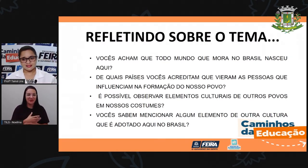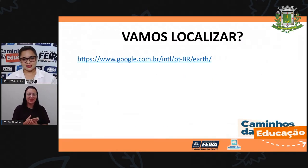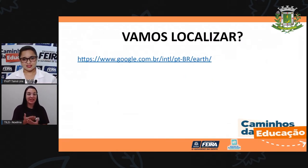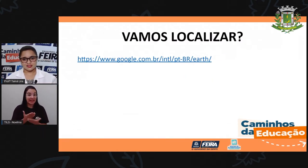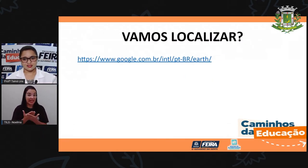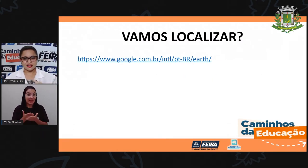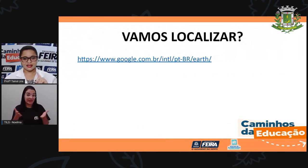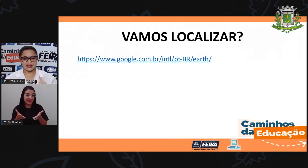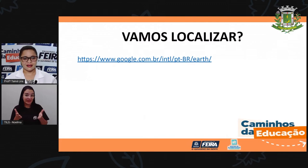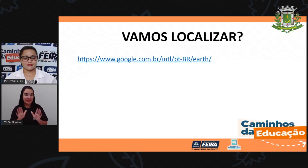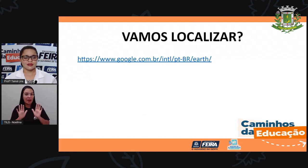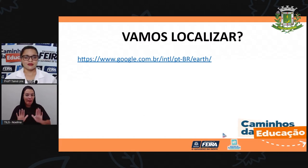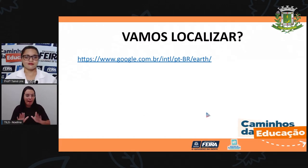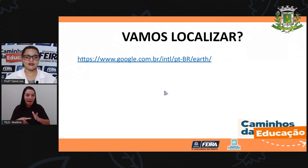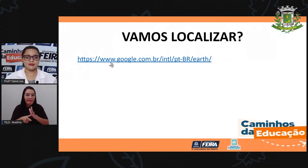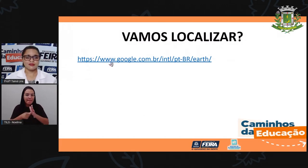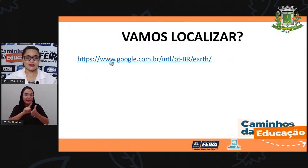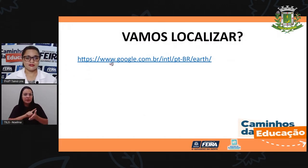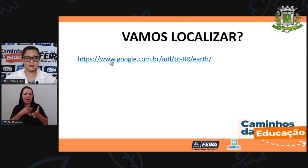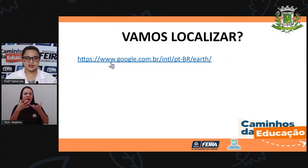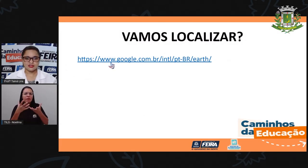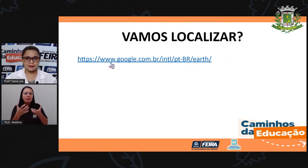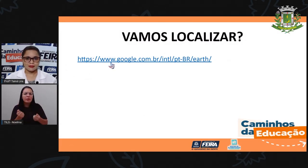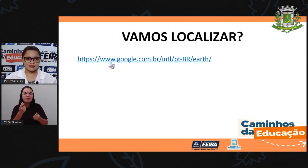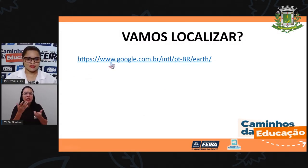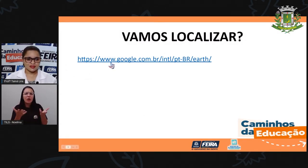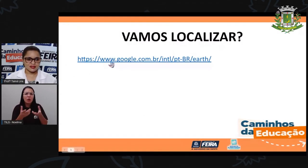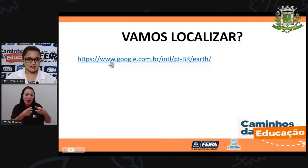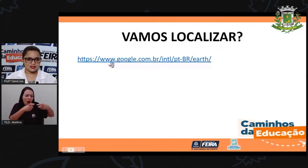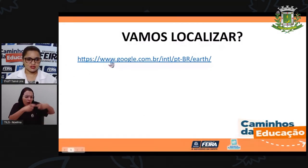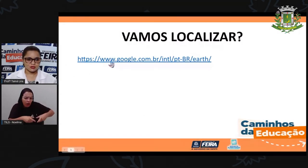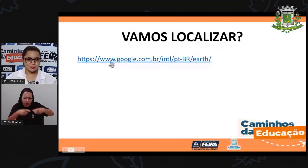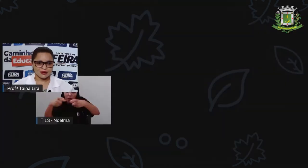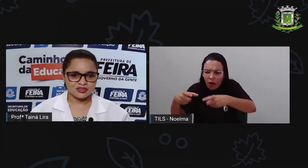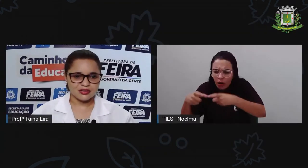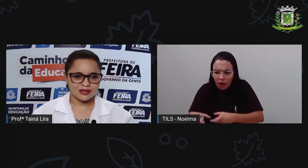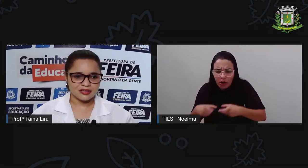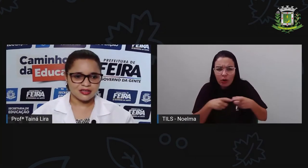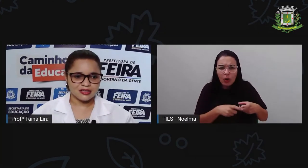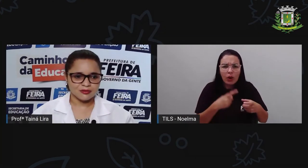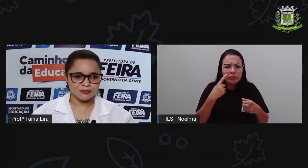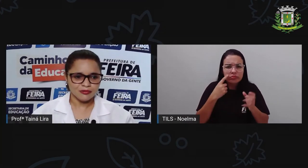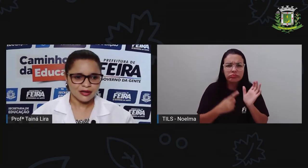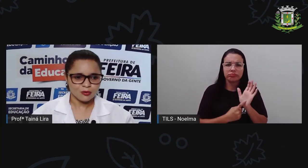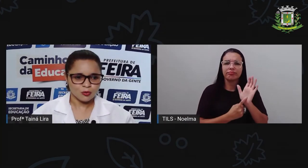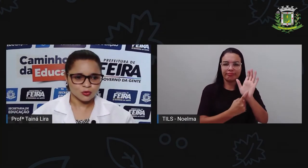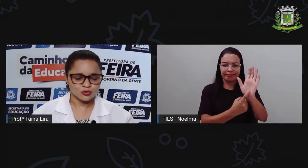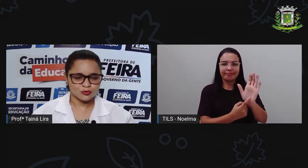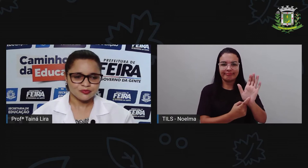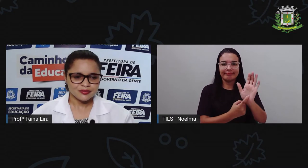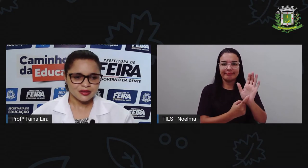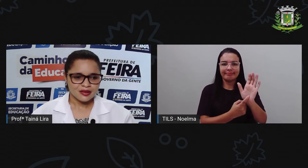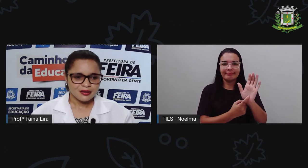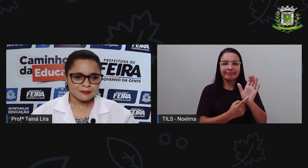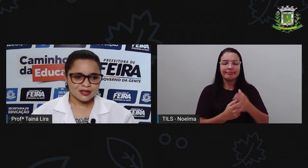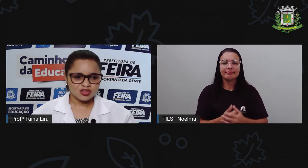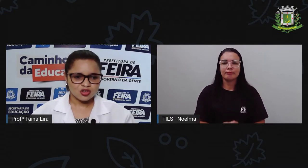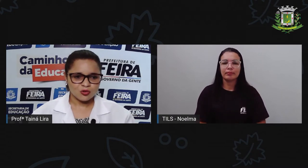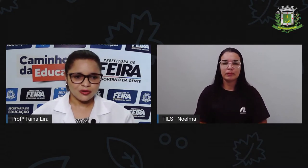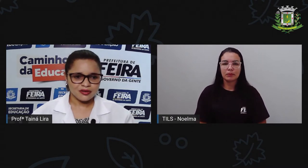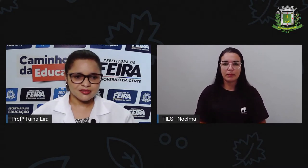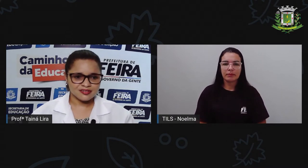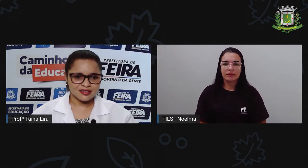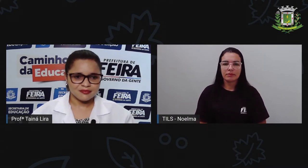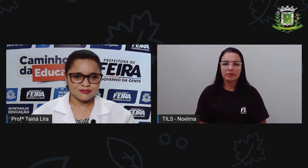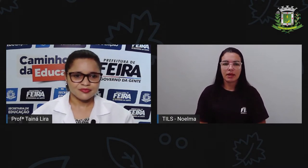Mas antes, olha lá, eu vou mostrar para vocês, deixa eu compartilhar aqui, um recurso para a